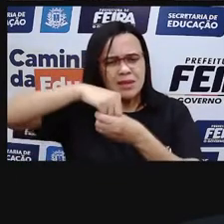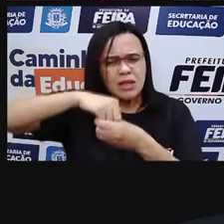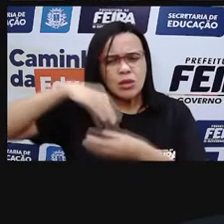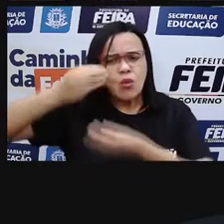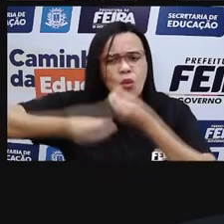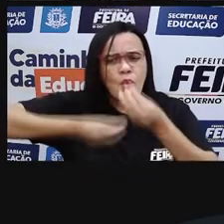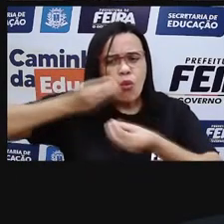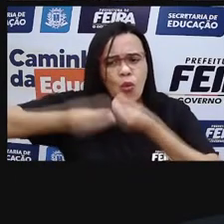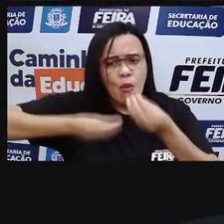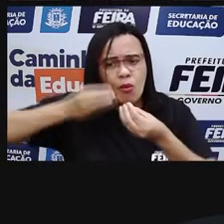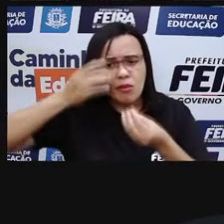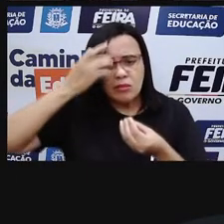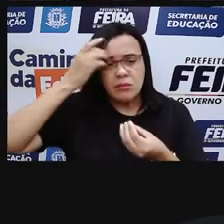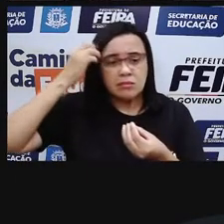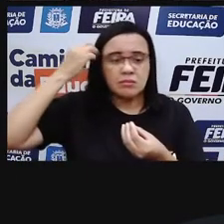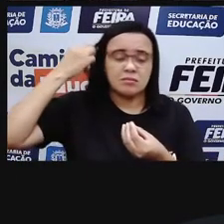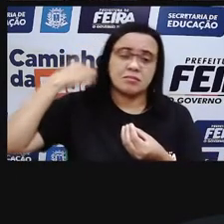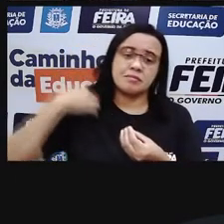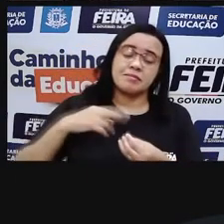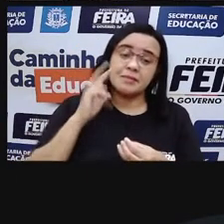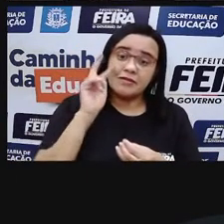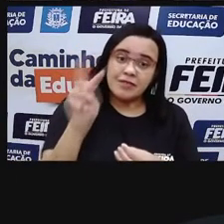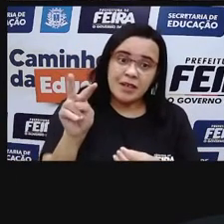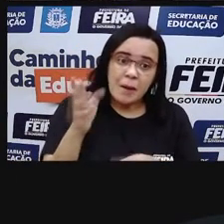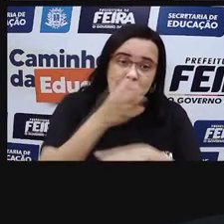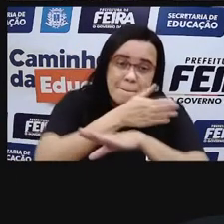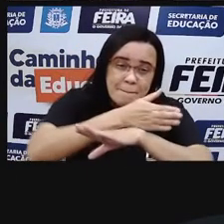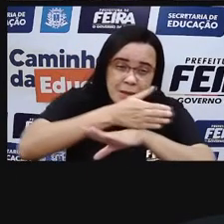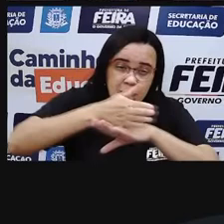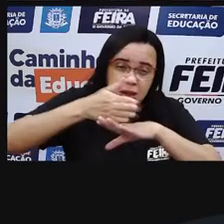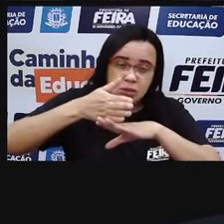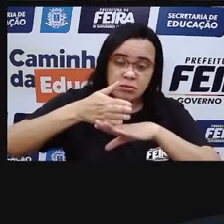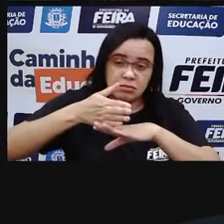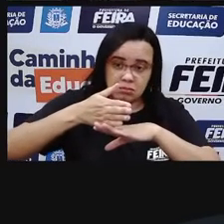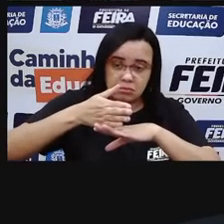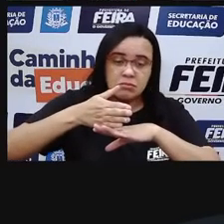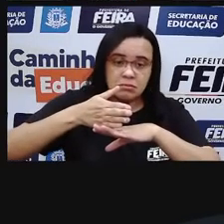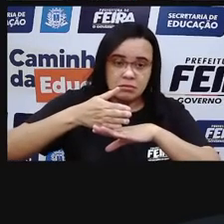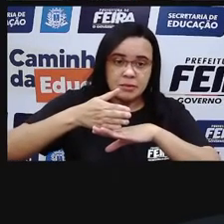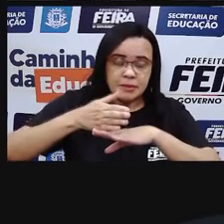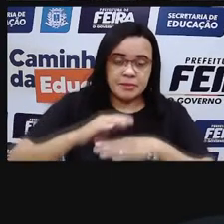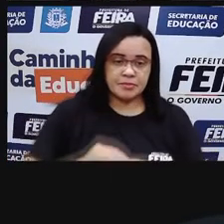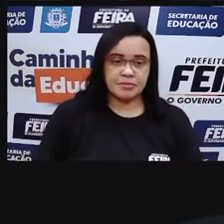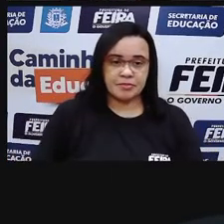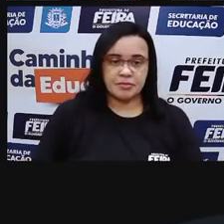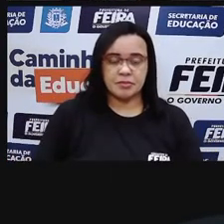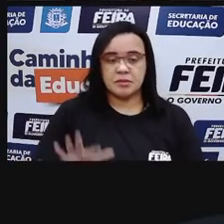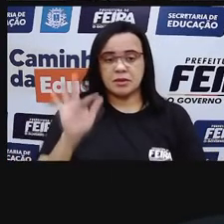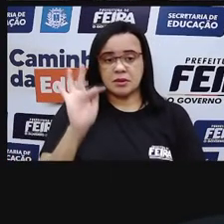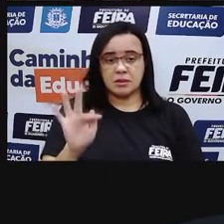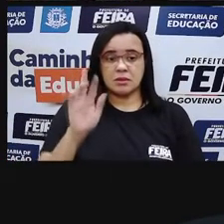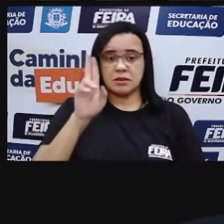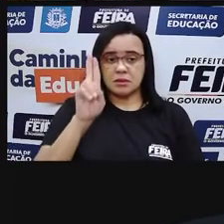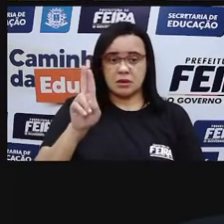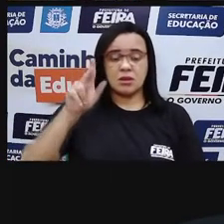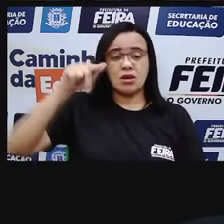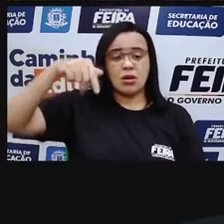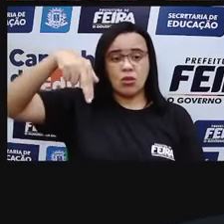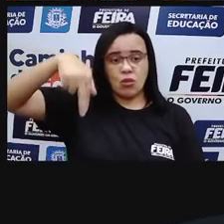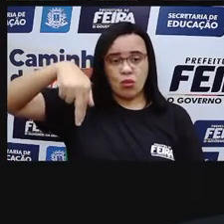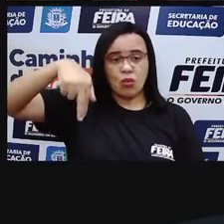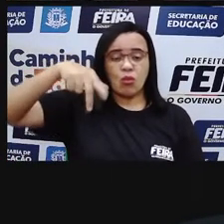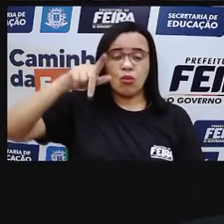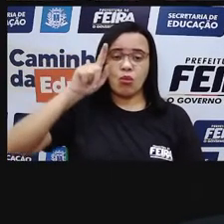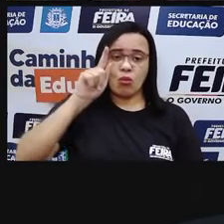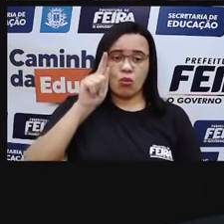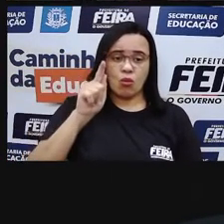essa região bem demarcadazinha, onde não cresceu as bactérias, só o fungo cresce? Então, ele